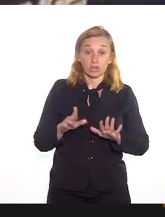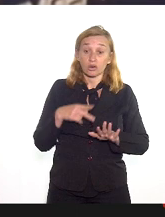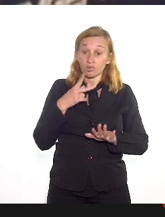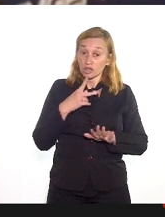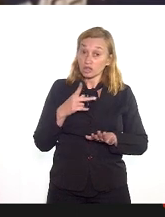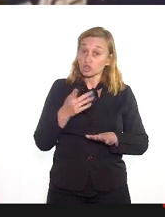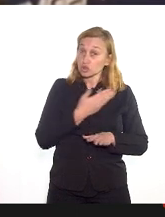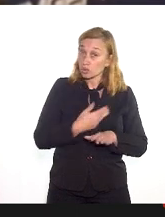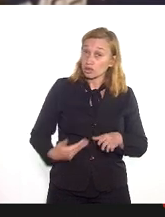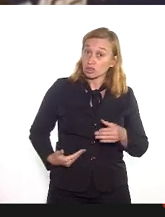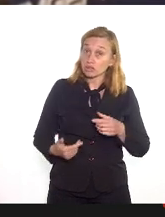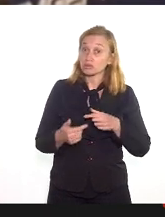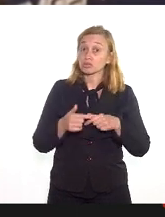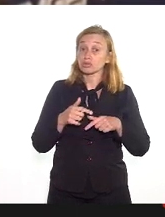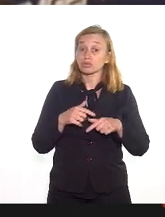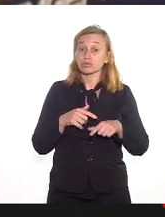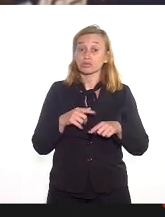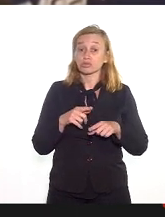governança do programa,